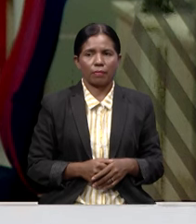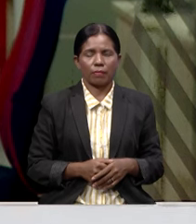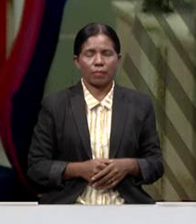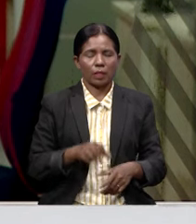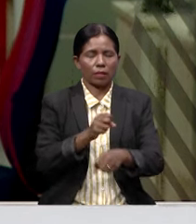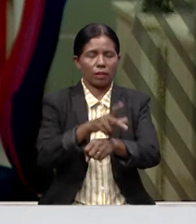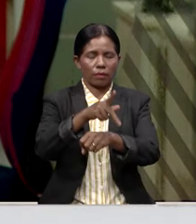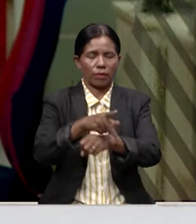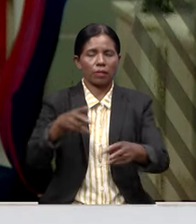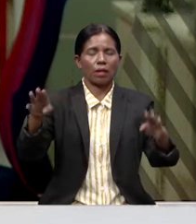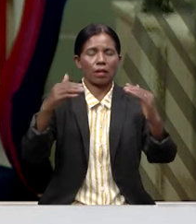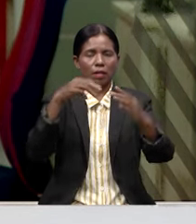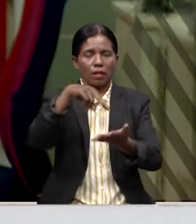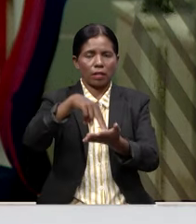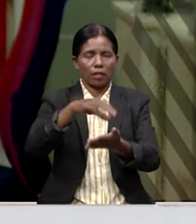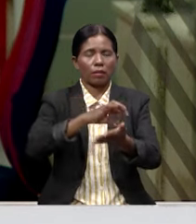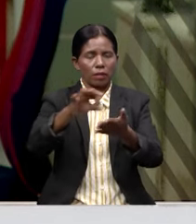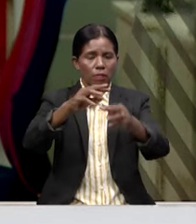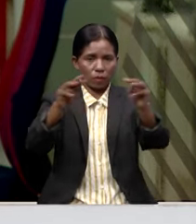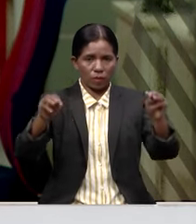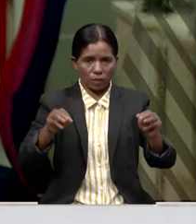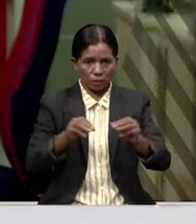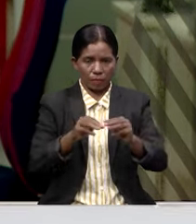CEFOPES Ihari Centro de Formação e a cada município.